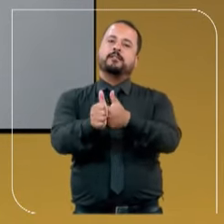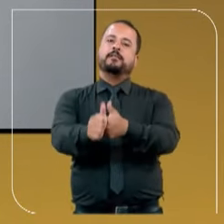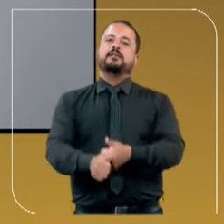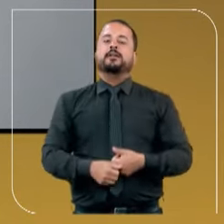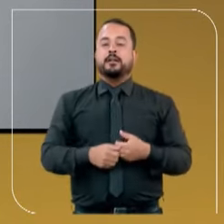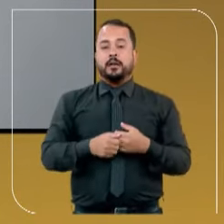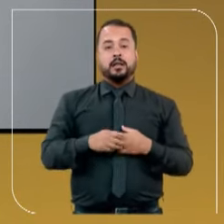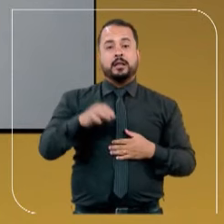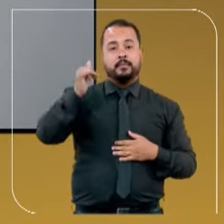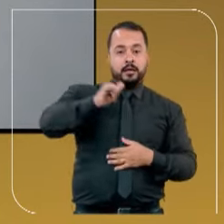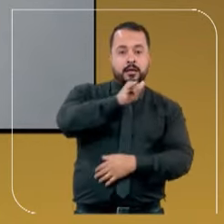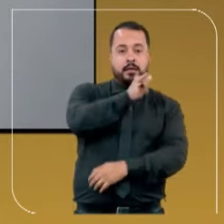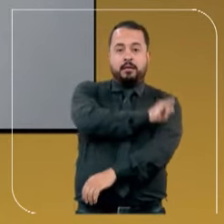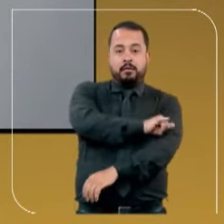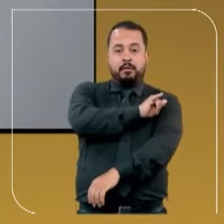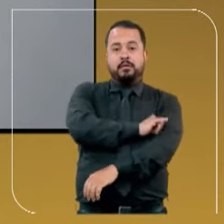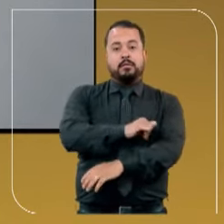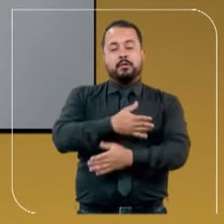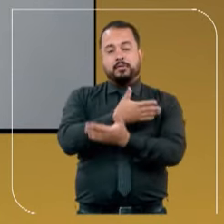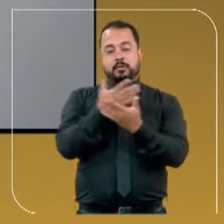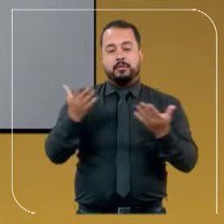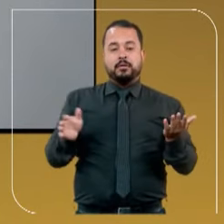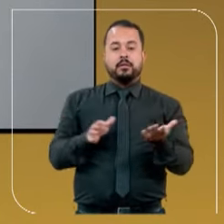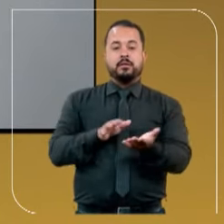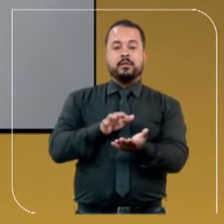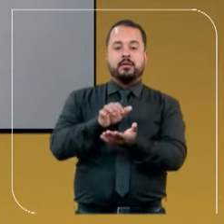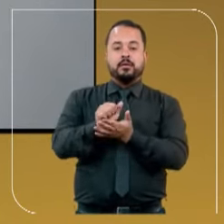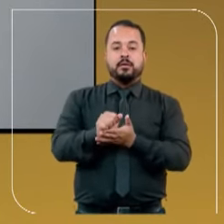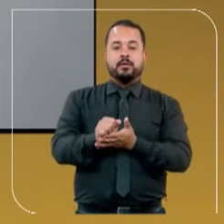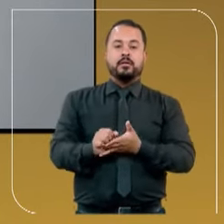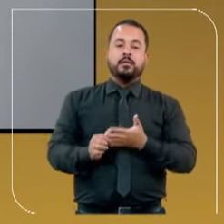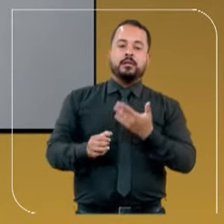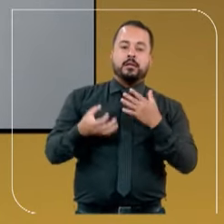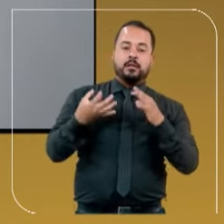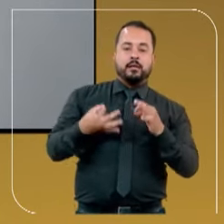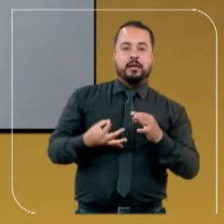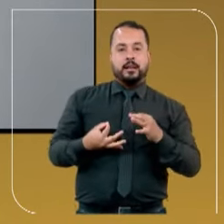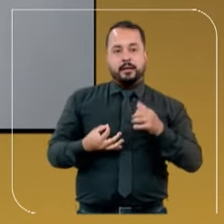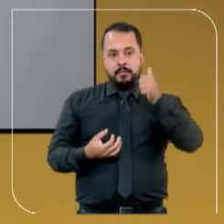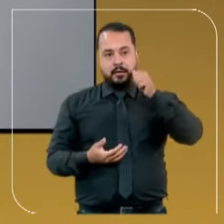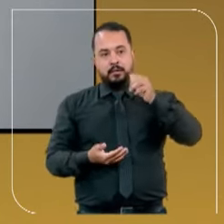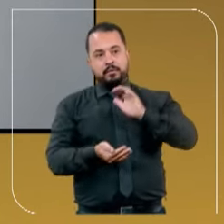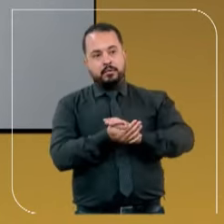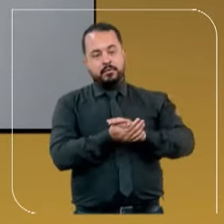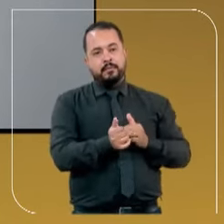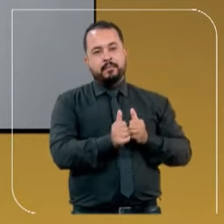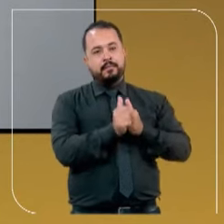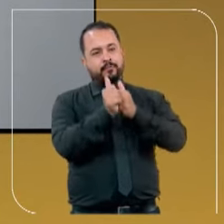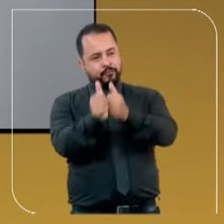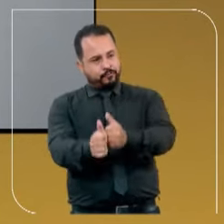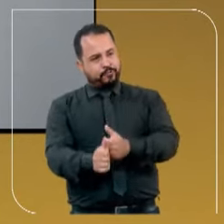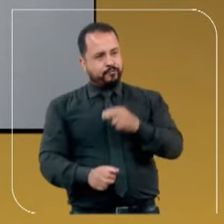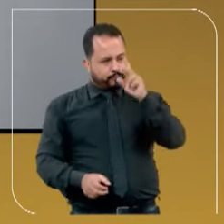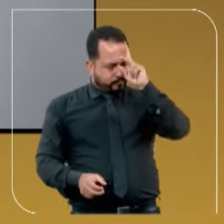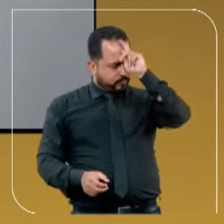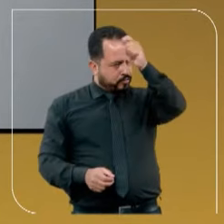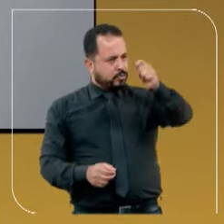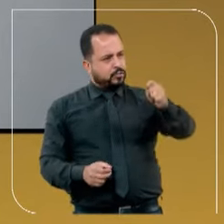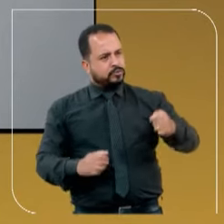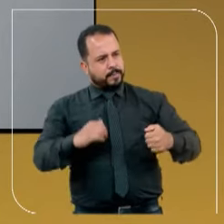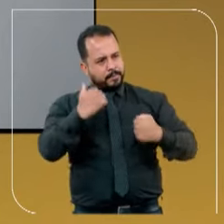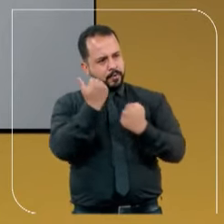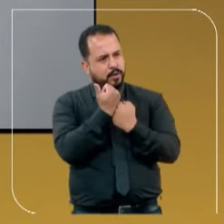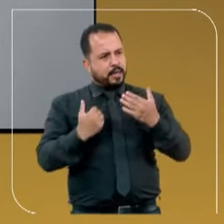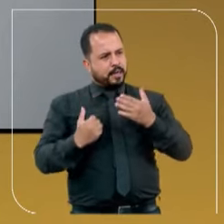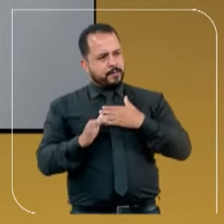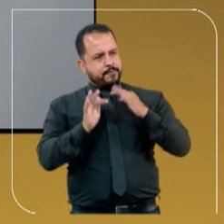de Janeiro, faço esse registro, que eu tenho certeza que ela me acompanha, me dá força, junto com a minha família, os dois filhos